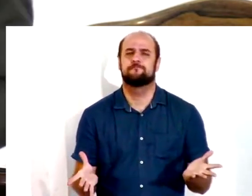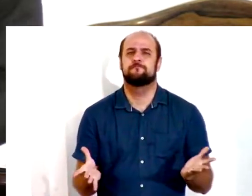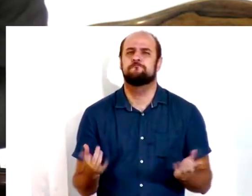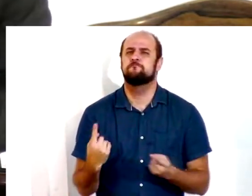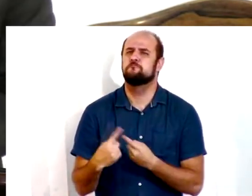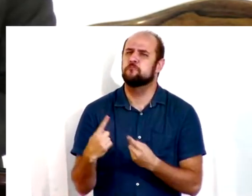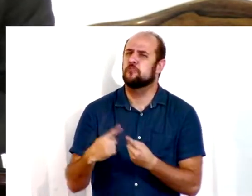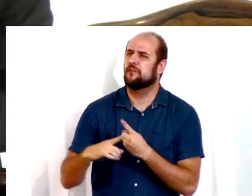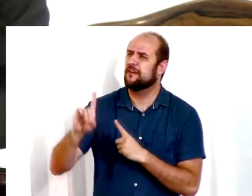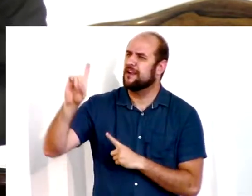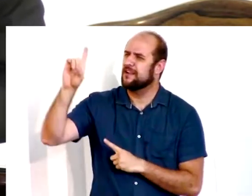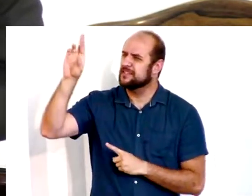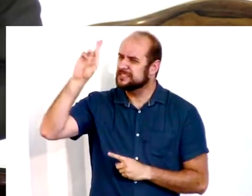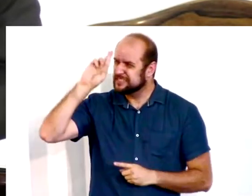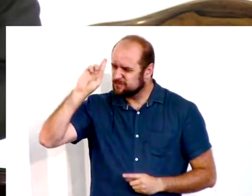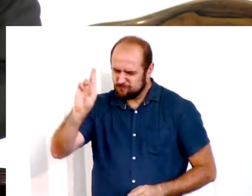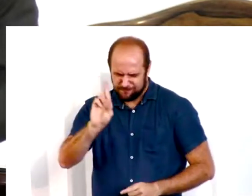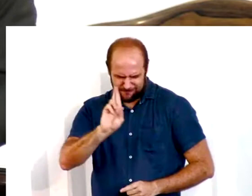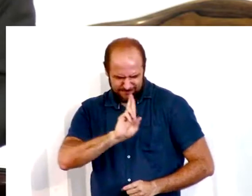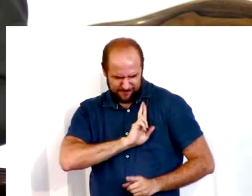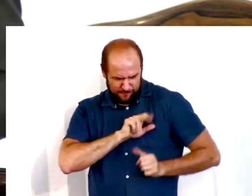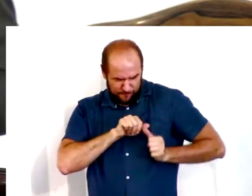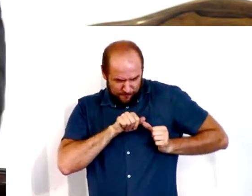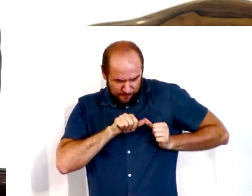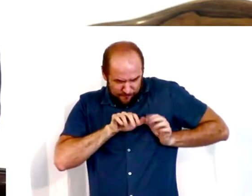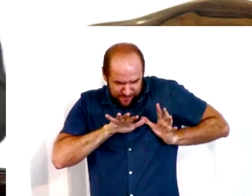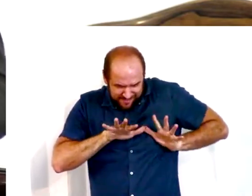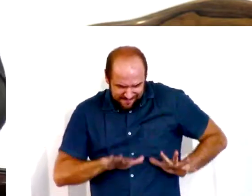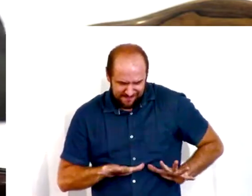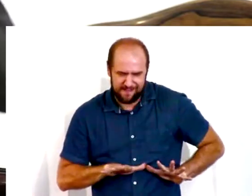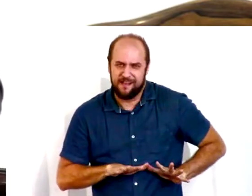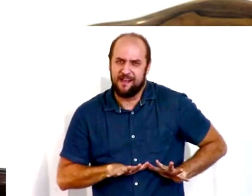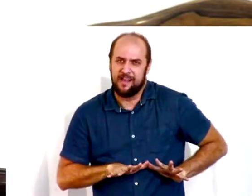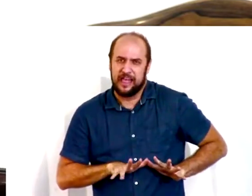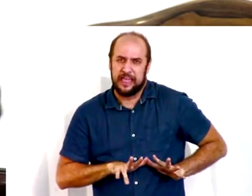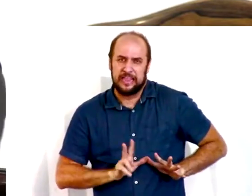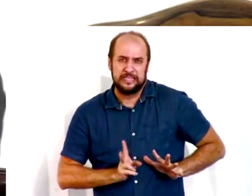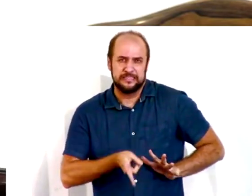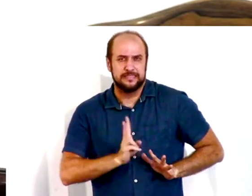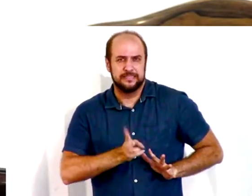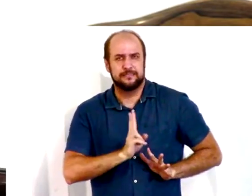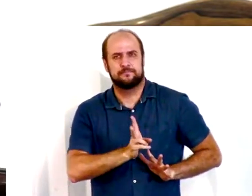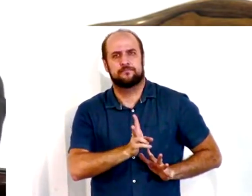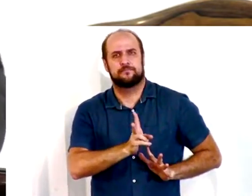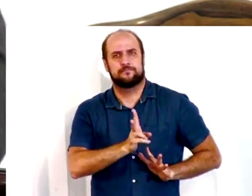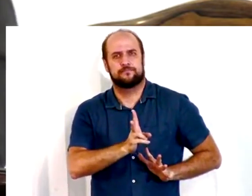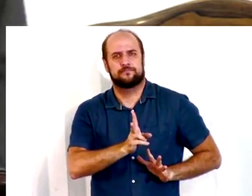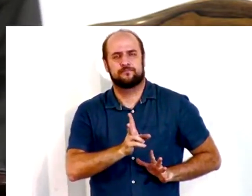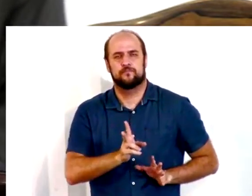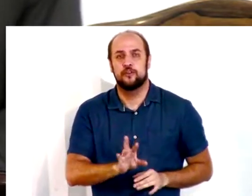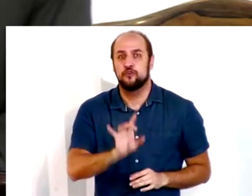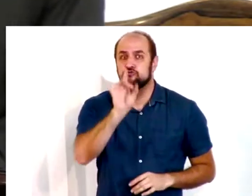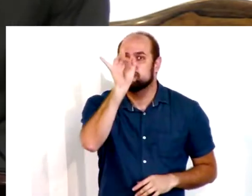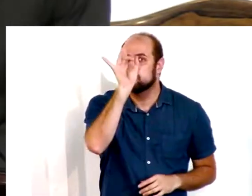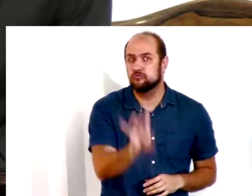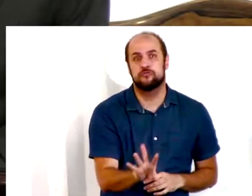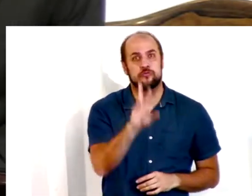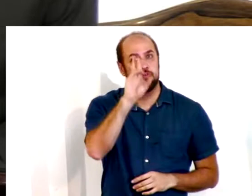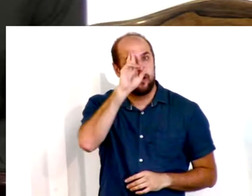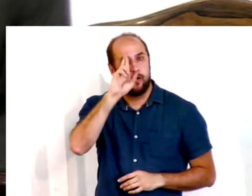preenche e permanece preenchendo os vazios que temos em nossa alma. Só Ele